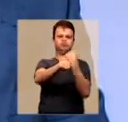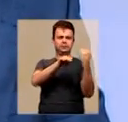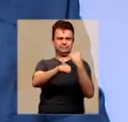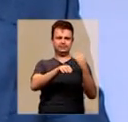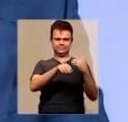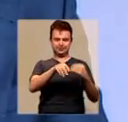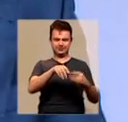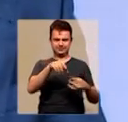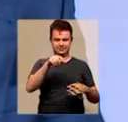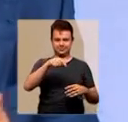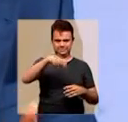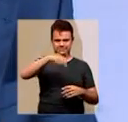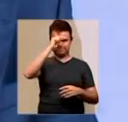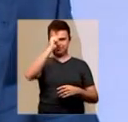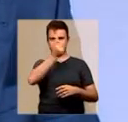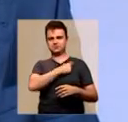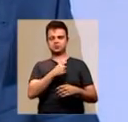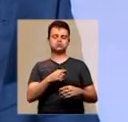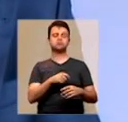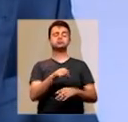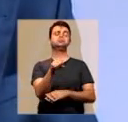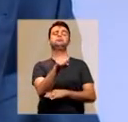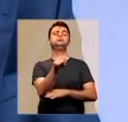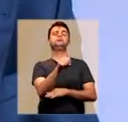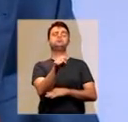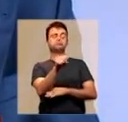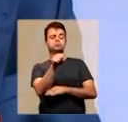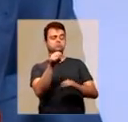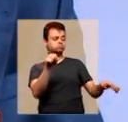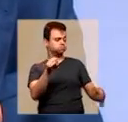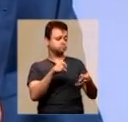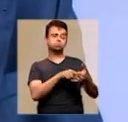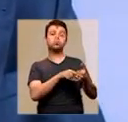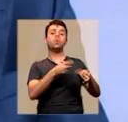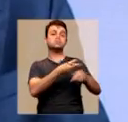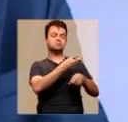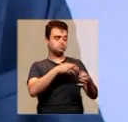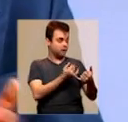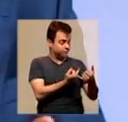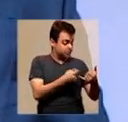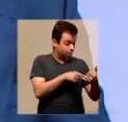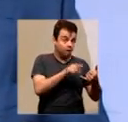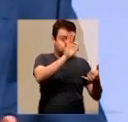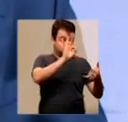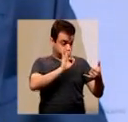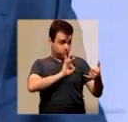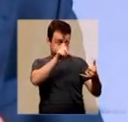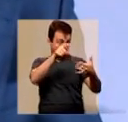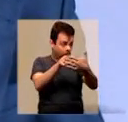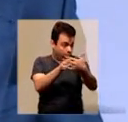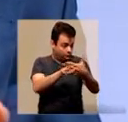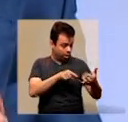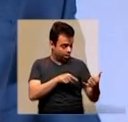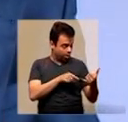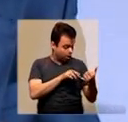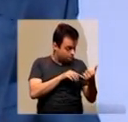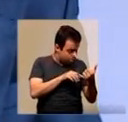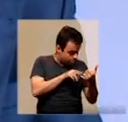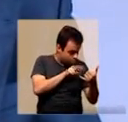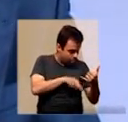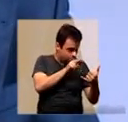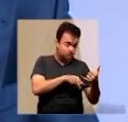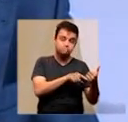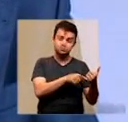Luiz e aí recebe esse aviso pelo WhatsApp. Tem polícia ali, tem polícia, ou é avisada. Se essa